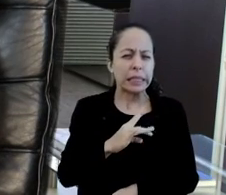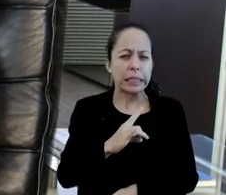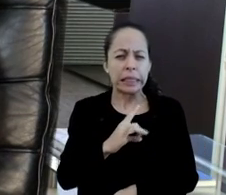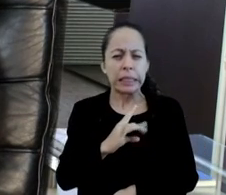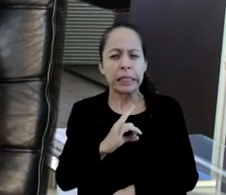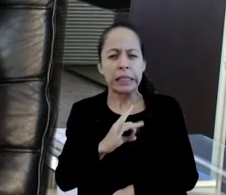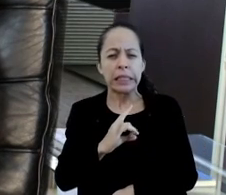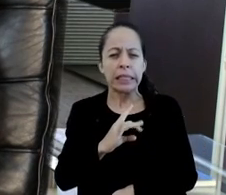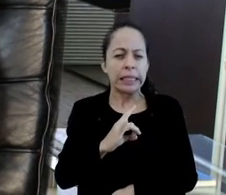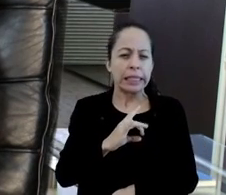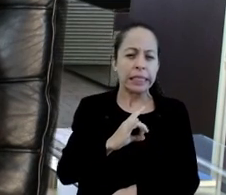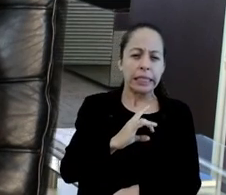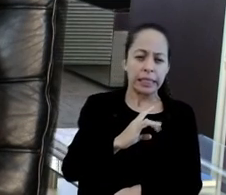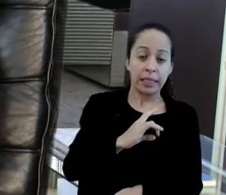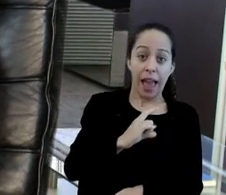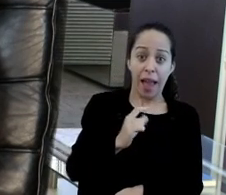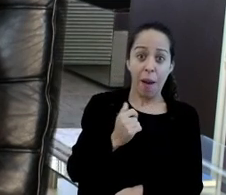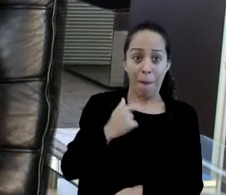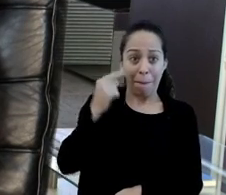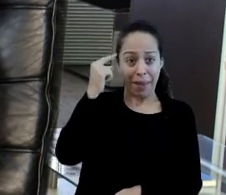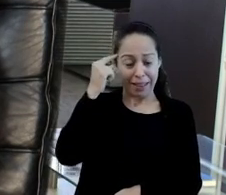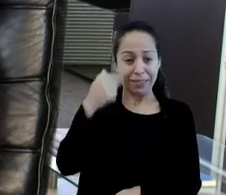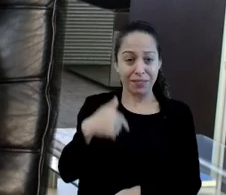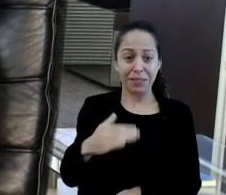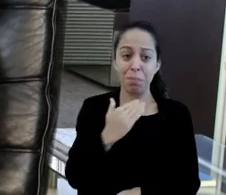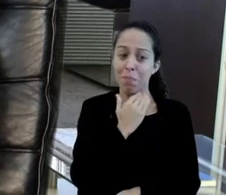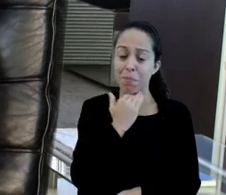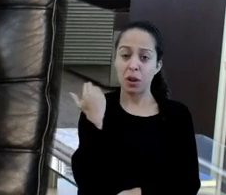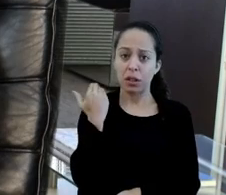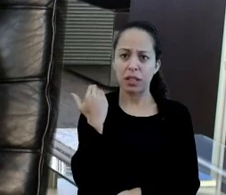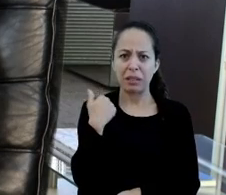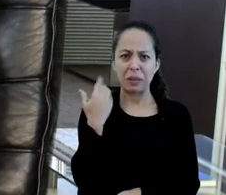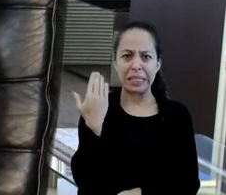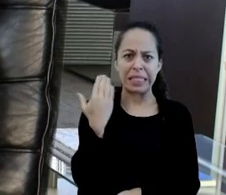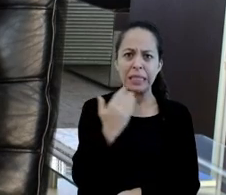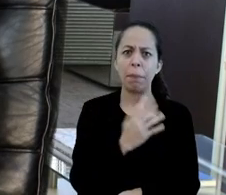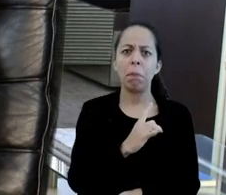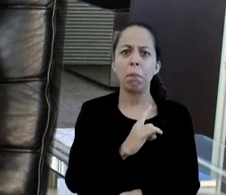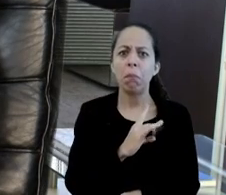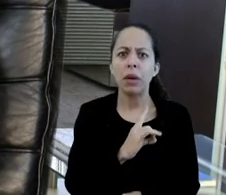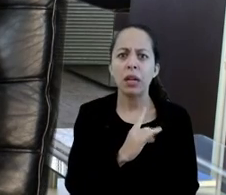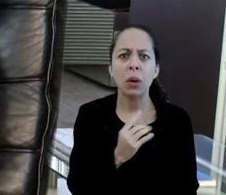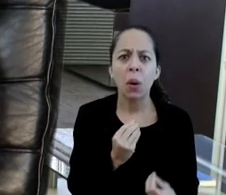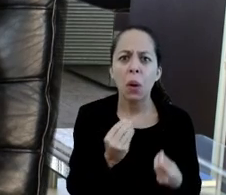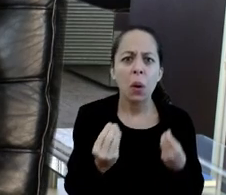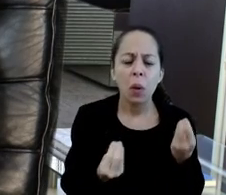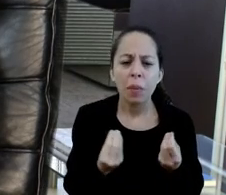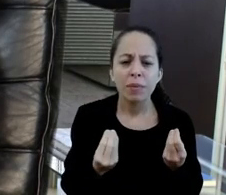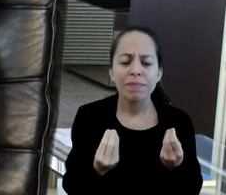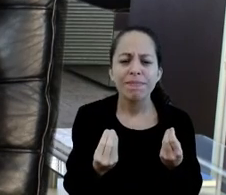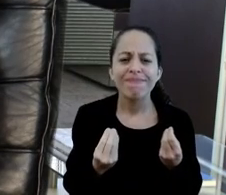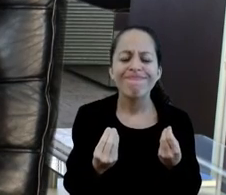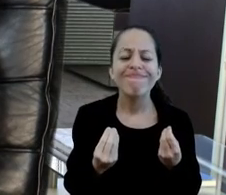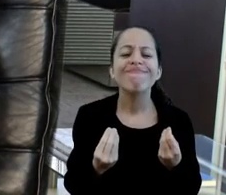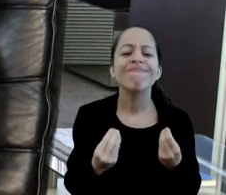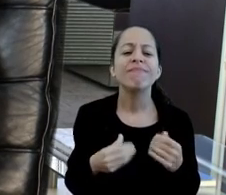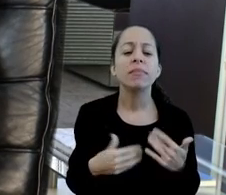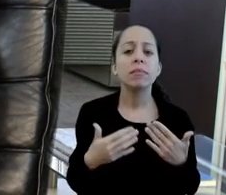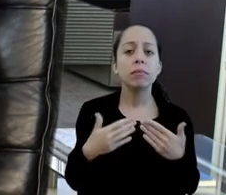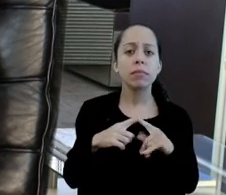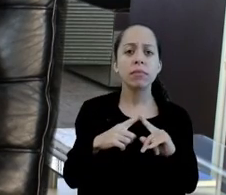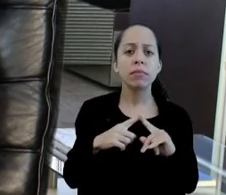tem medo da morte. E o medo que eu tinha? Gente, mas a coisa foi tão boa, mas tão